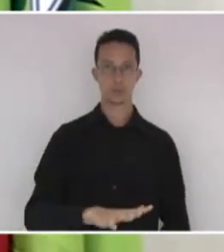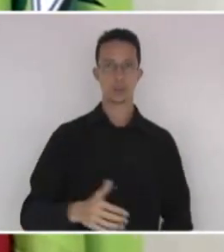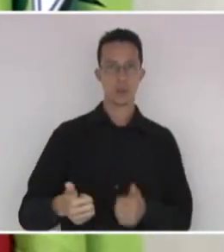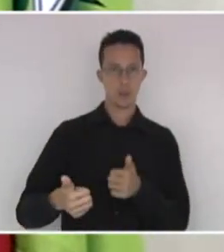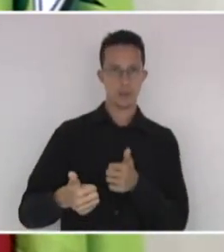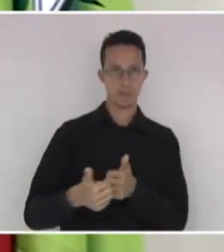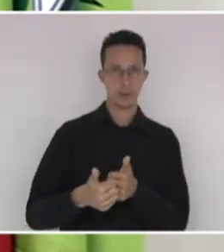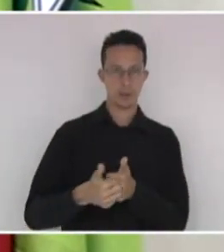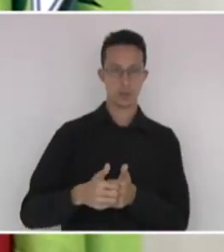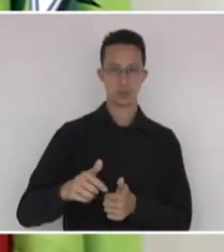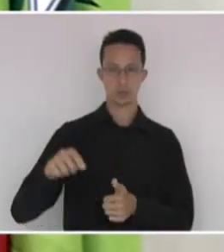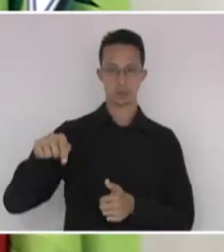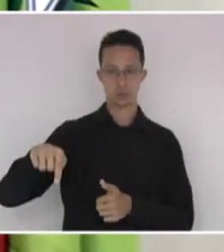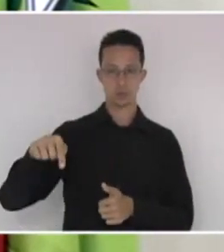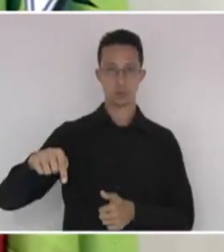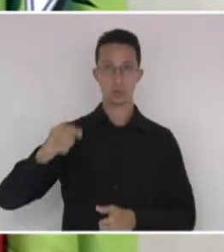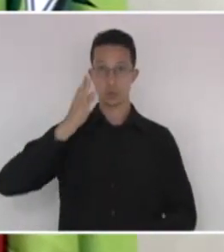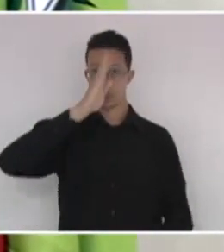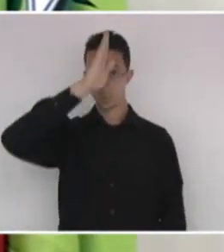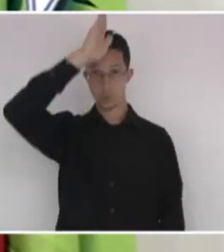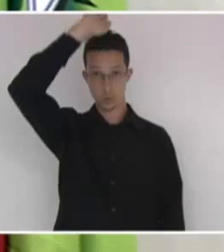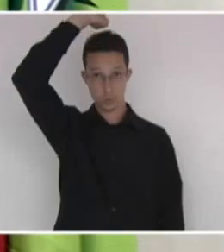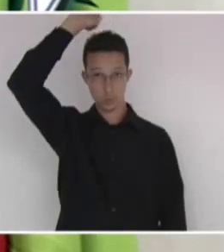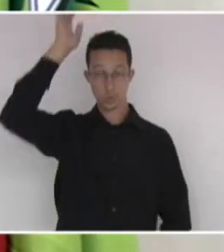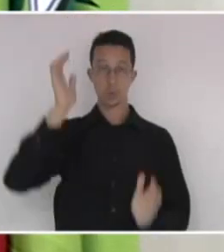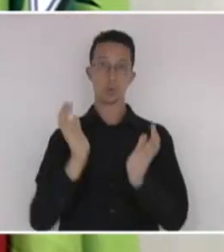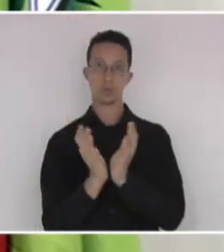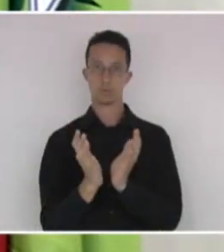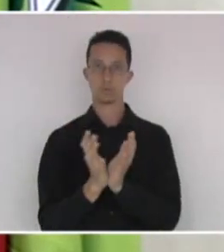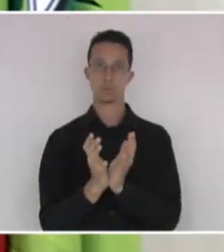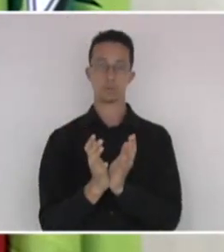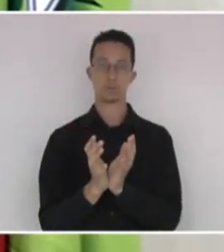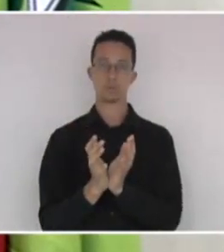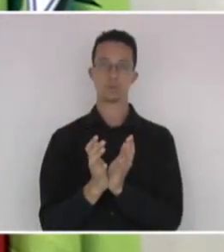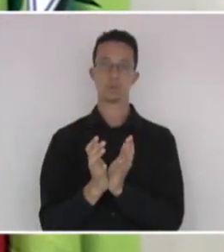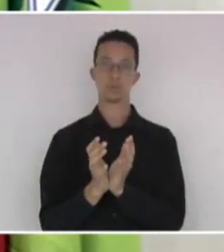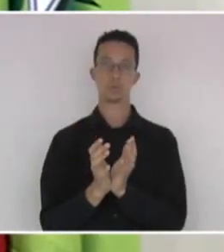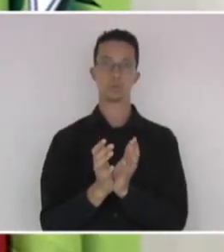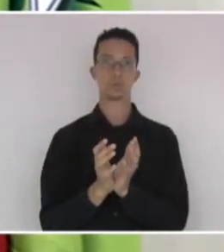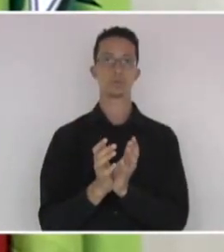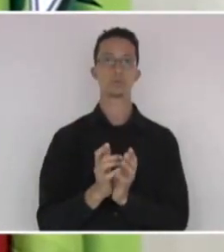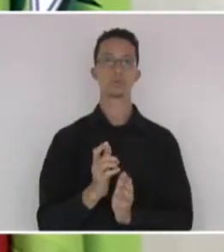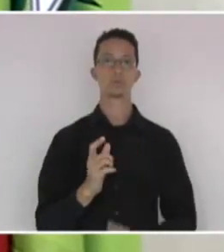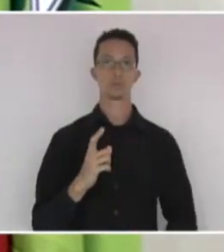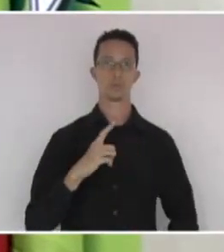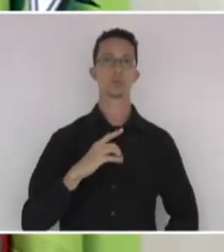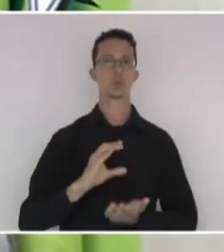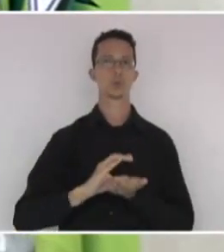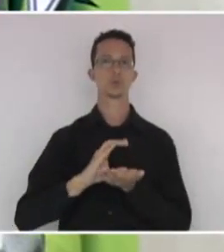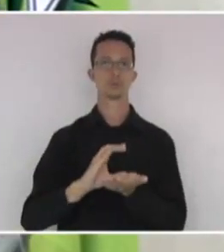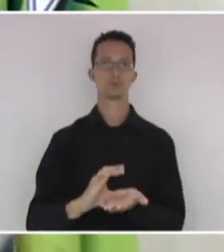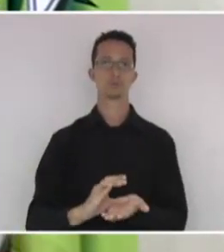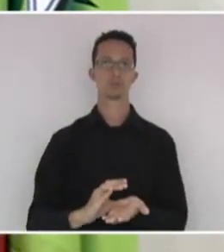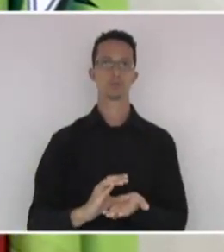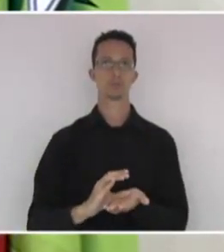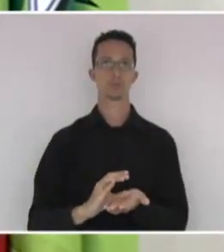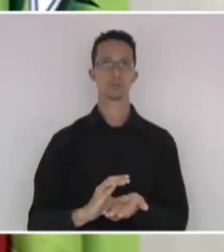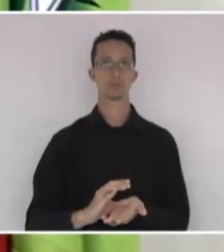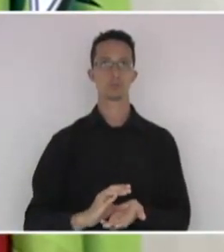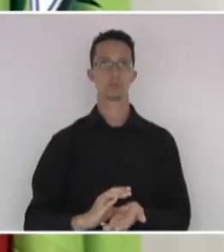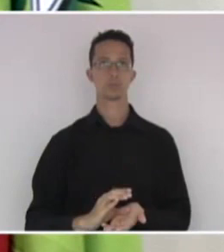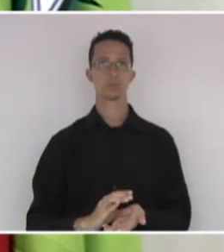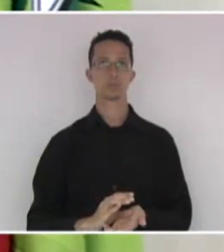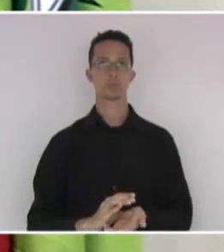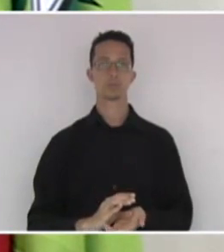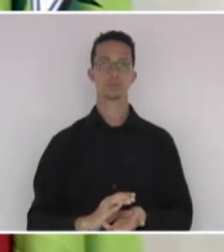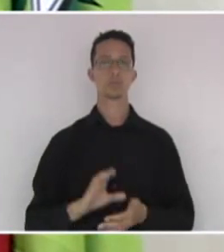que foi recentemente inaugurado ali em Gaspar. Há recursos, e nós precisamos superar talvez algumas